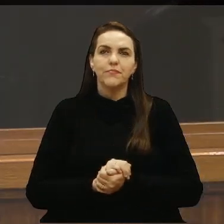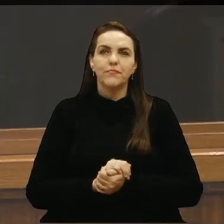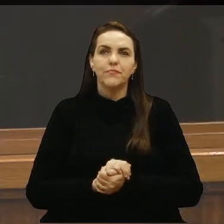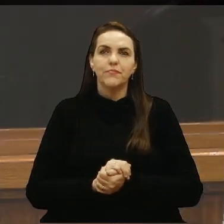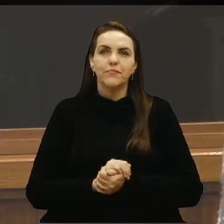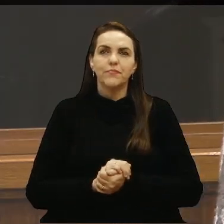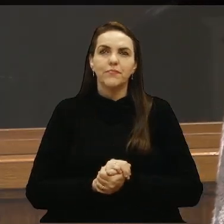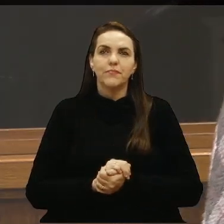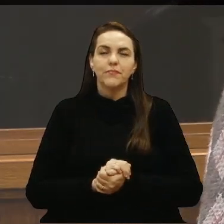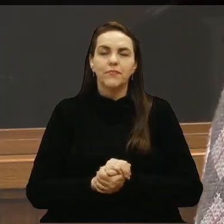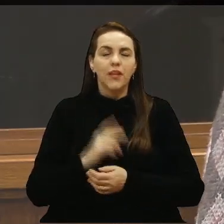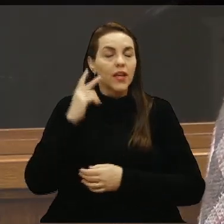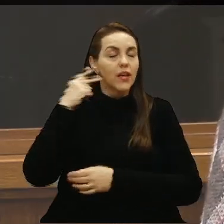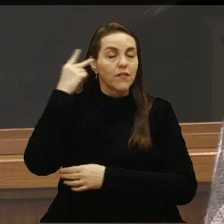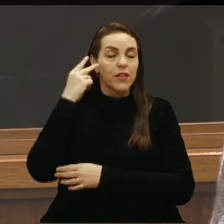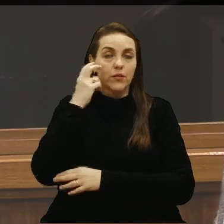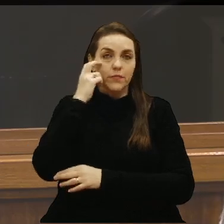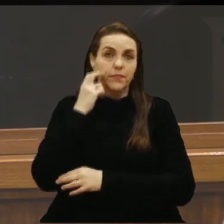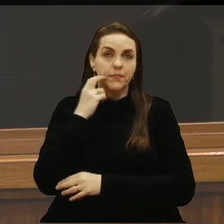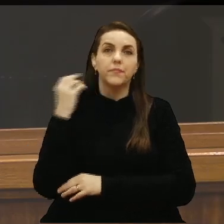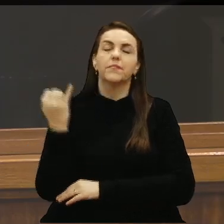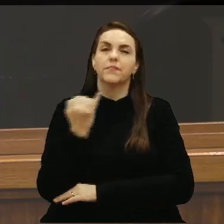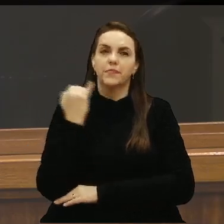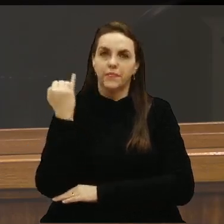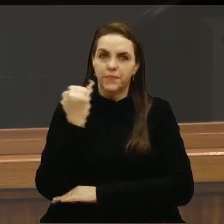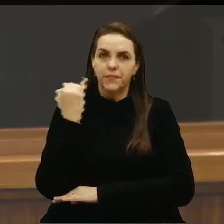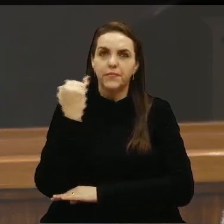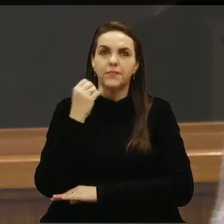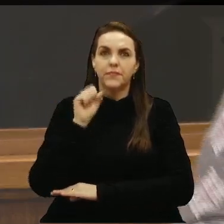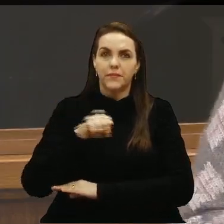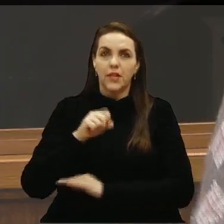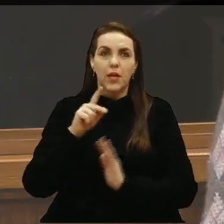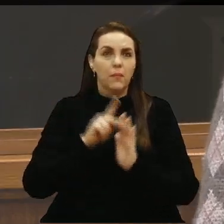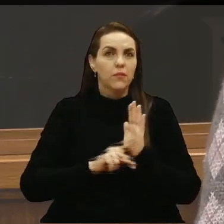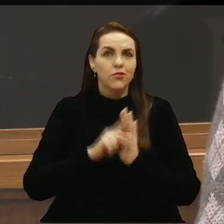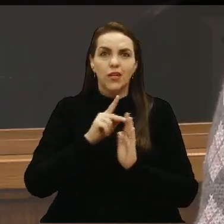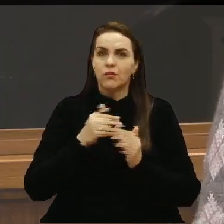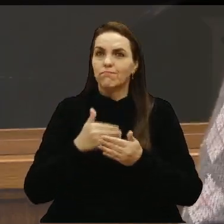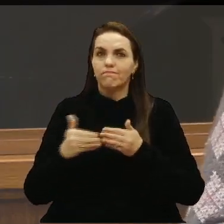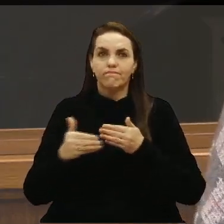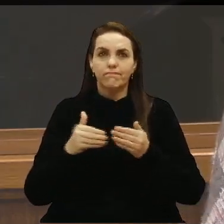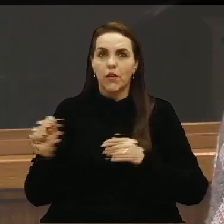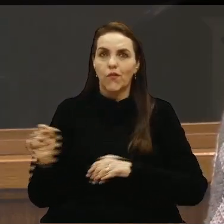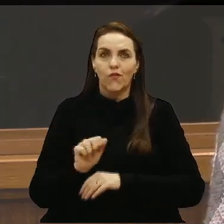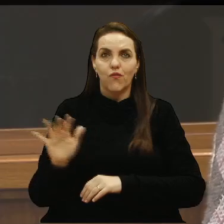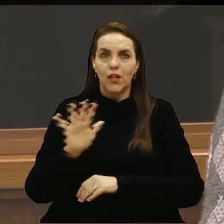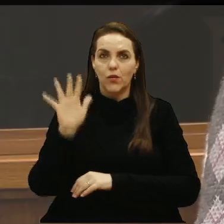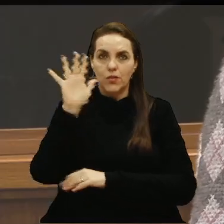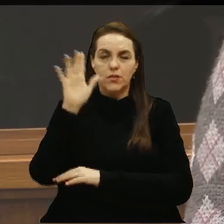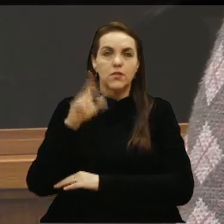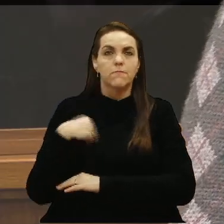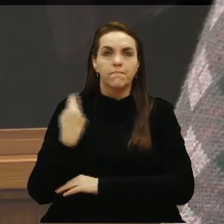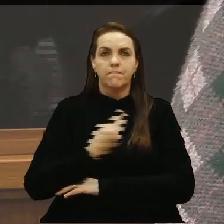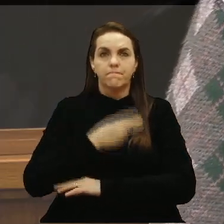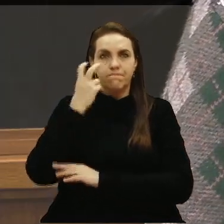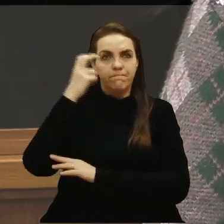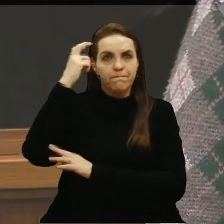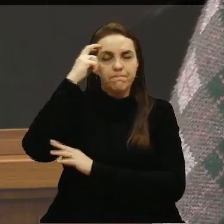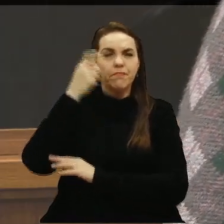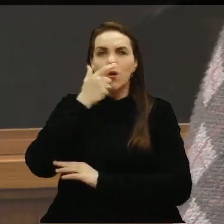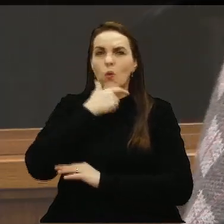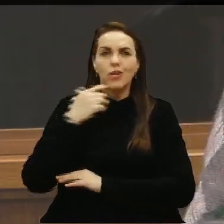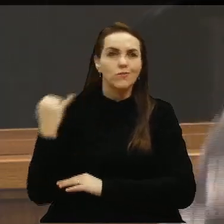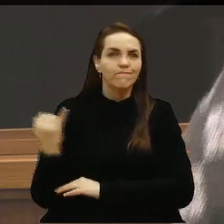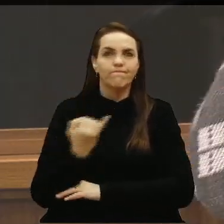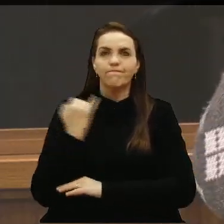Vereador Daniel, muito importante, qualquer projeto que valorize a nossa cultura, eu acho